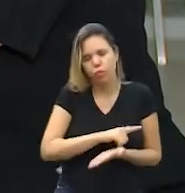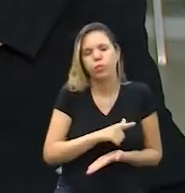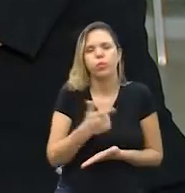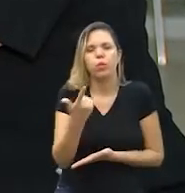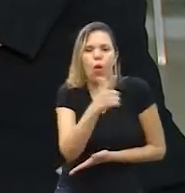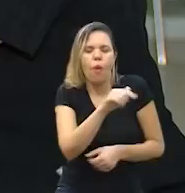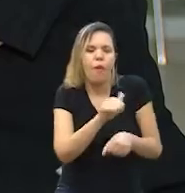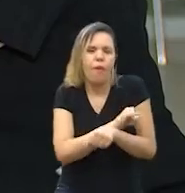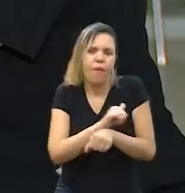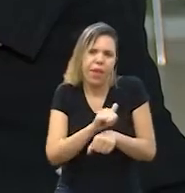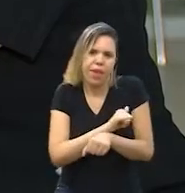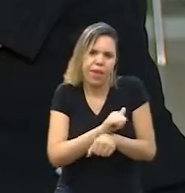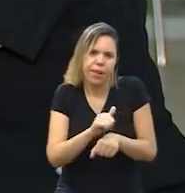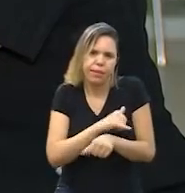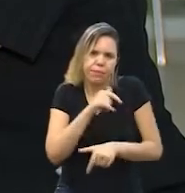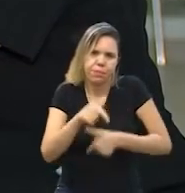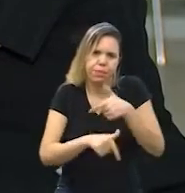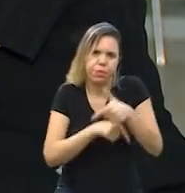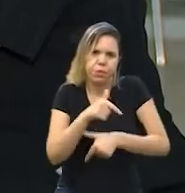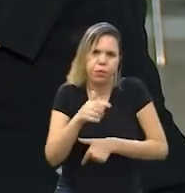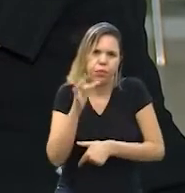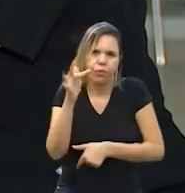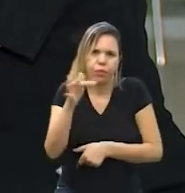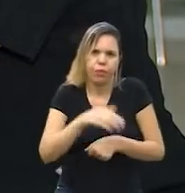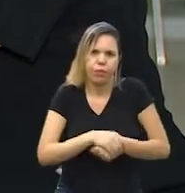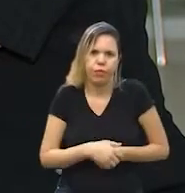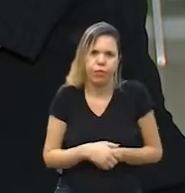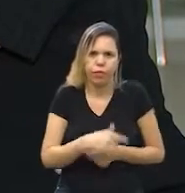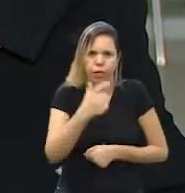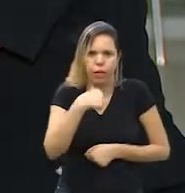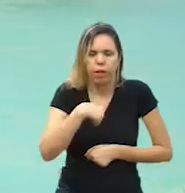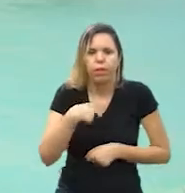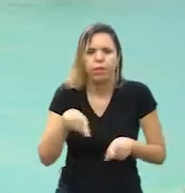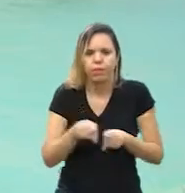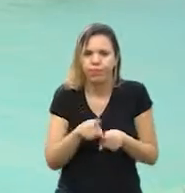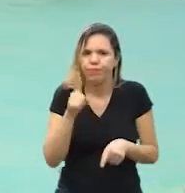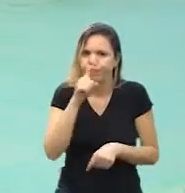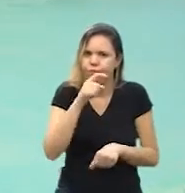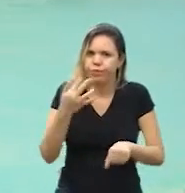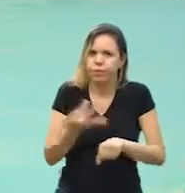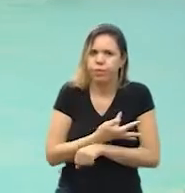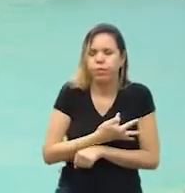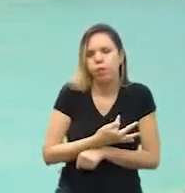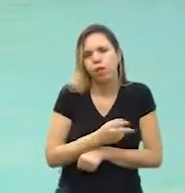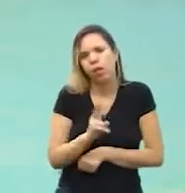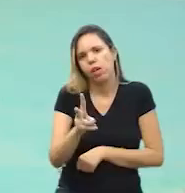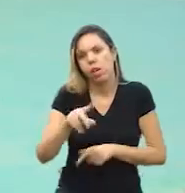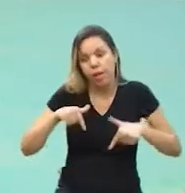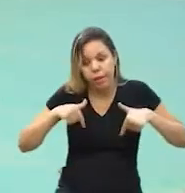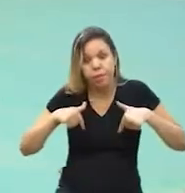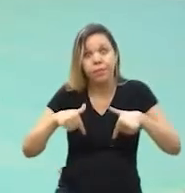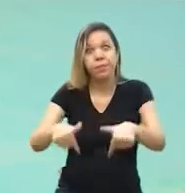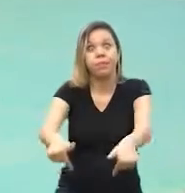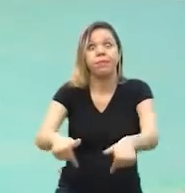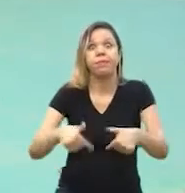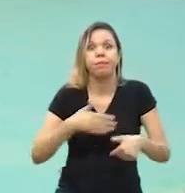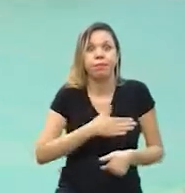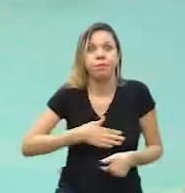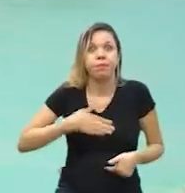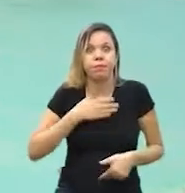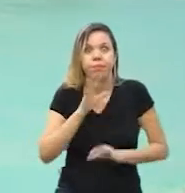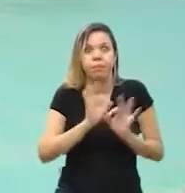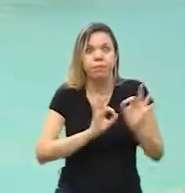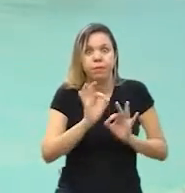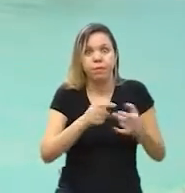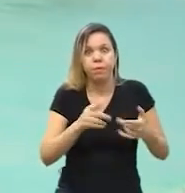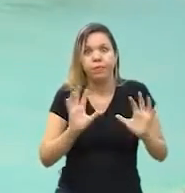os cacos para buscar outras alternativas de trabalho no futuro. Para mim está bem difícil, porque eu sempre fui muito